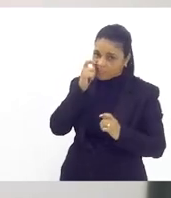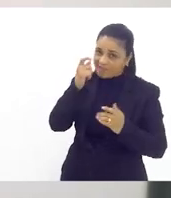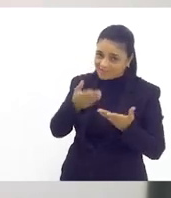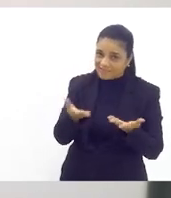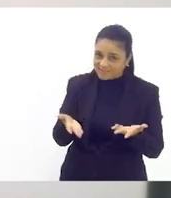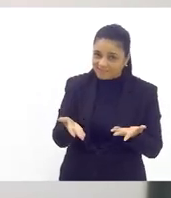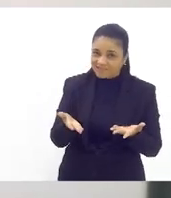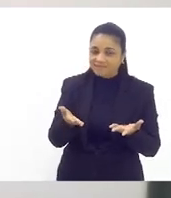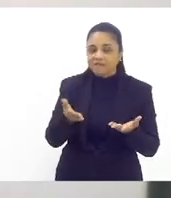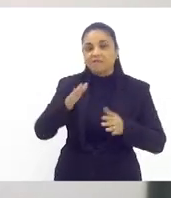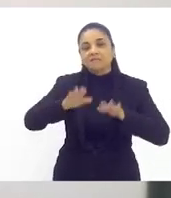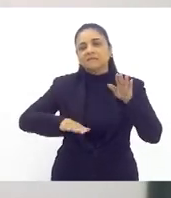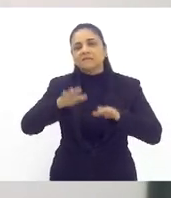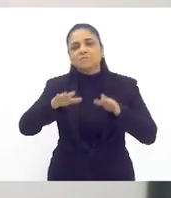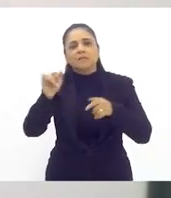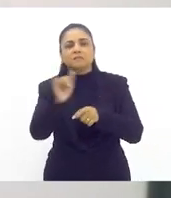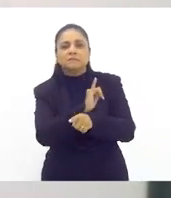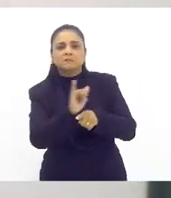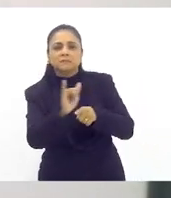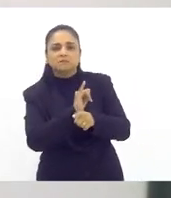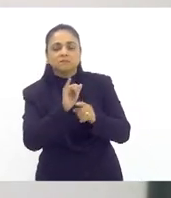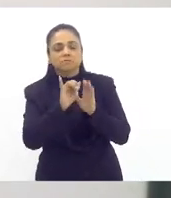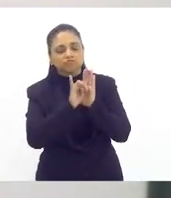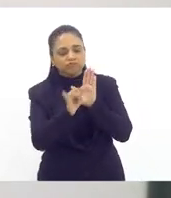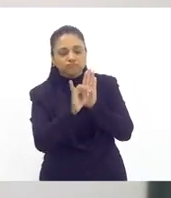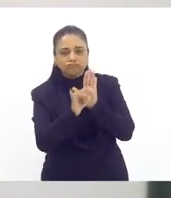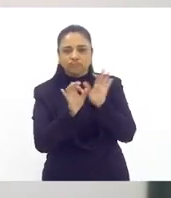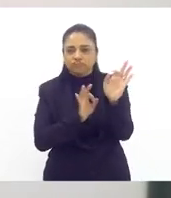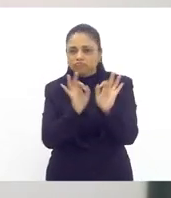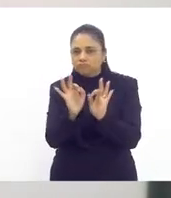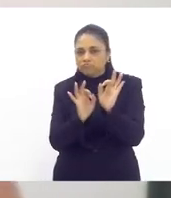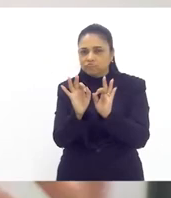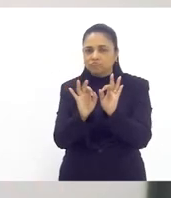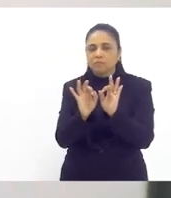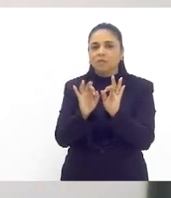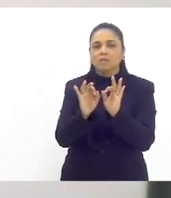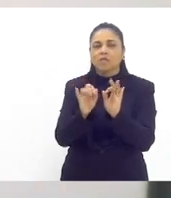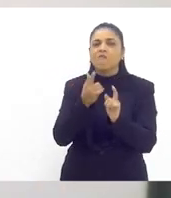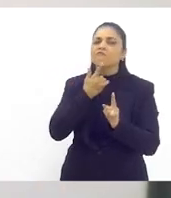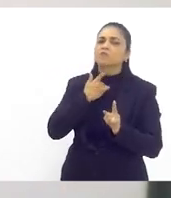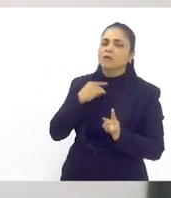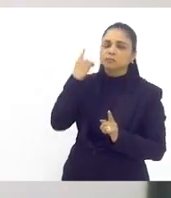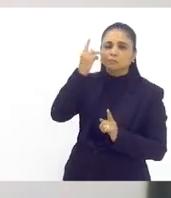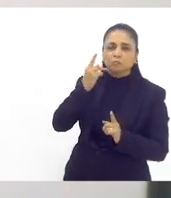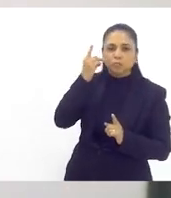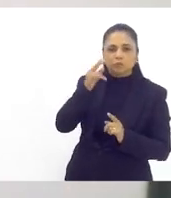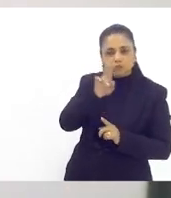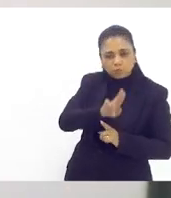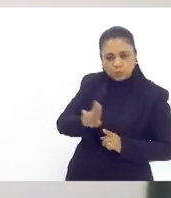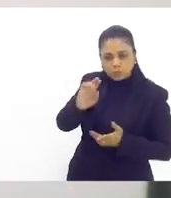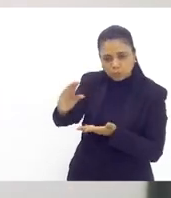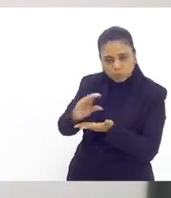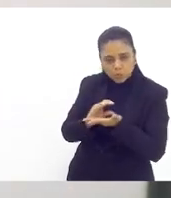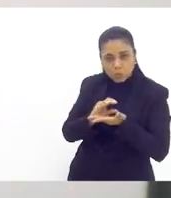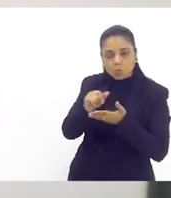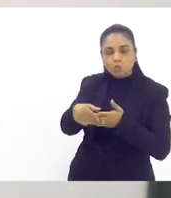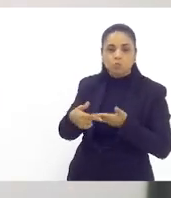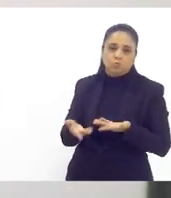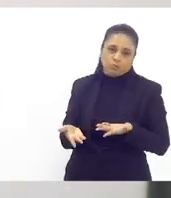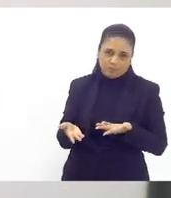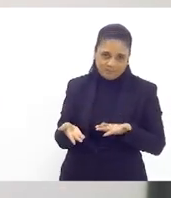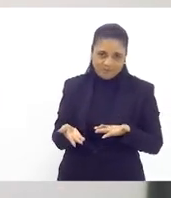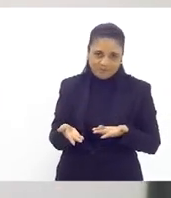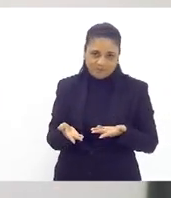depende como vai ser a estratégia de elaborar o edital e de como que a própria vontade política de fazer o uso desse recurso de modo que seja um investimento